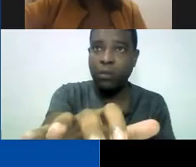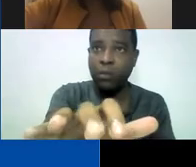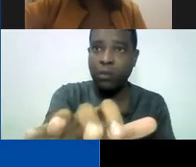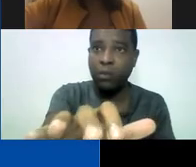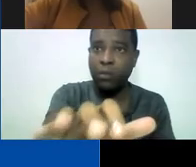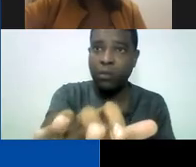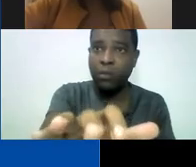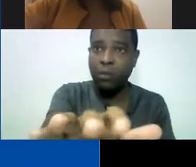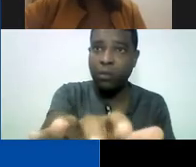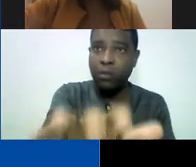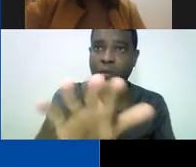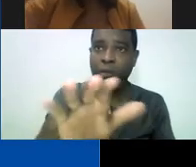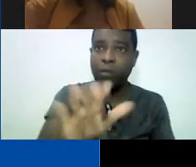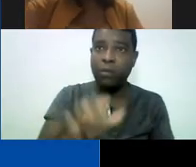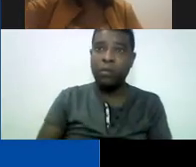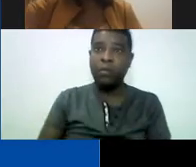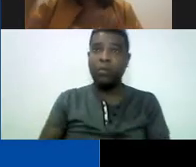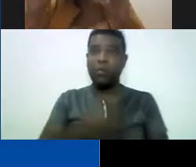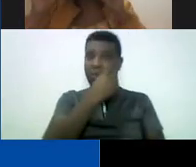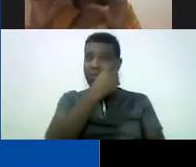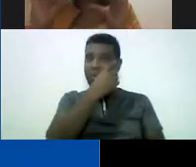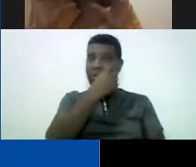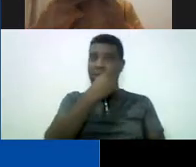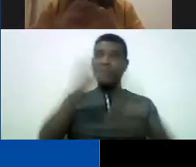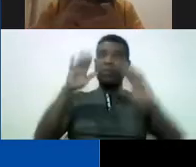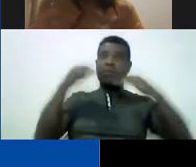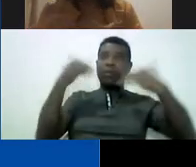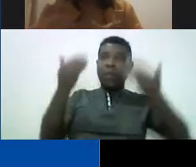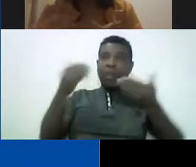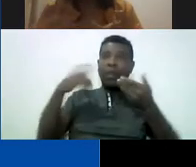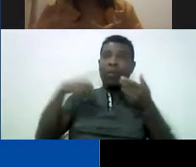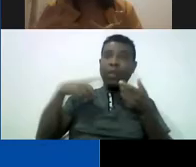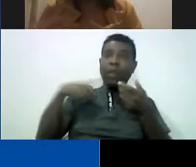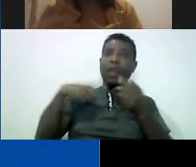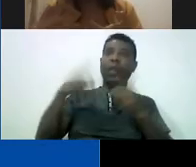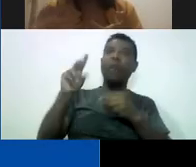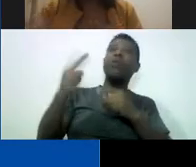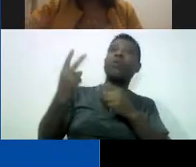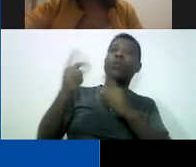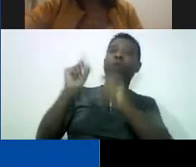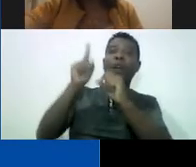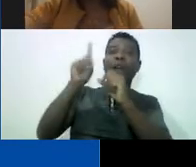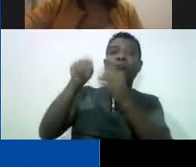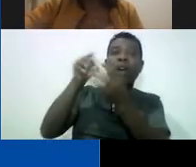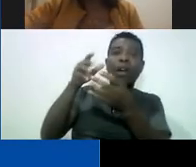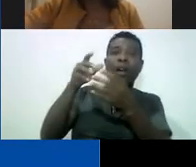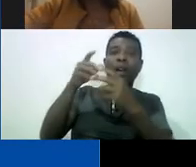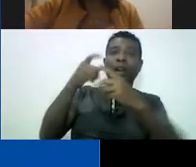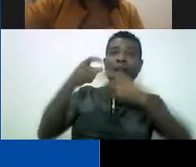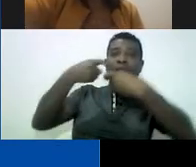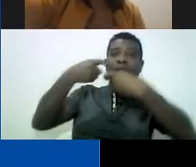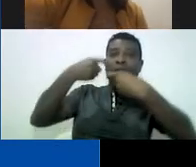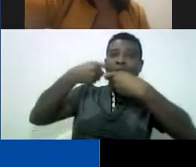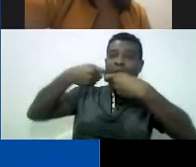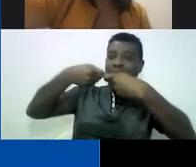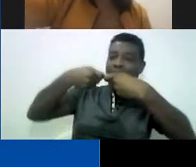do esternocleidomastoide, gerando, então, um alongamento excessivo do elevador da escápula, que é fonte frequente também